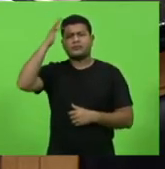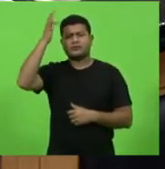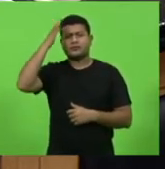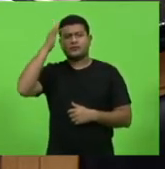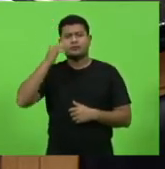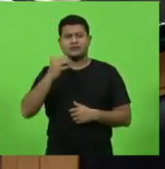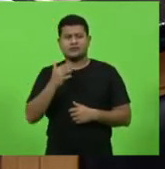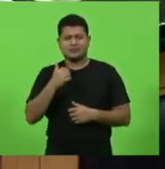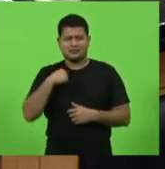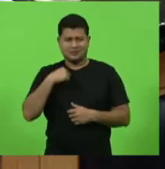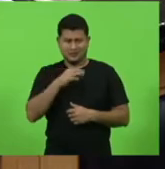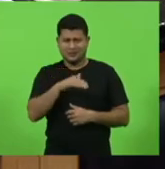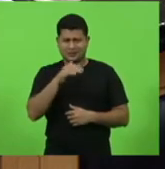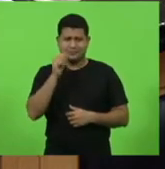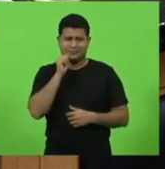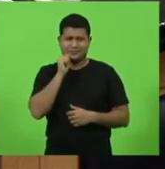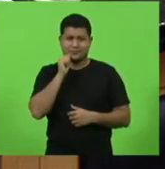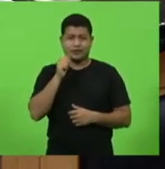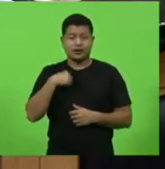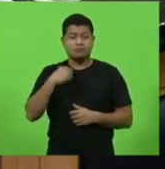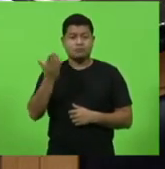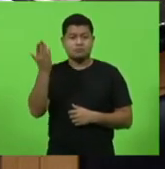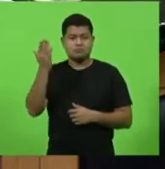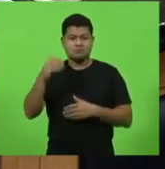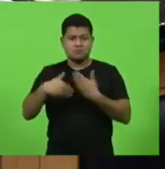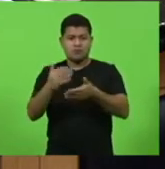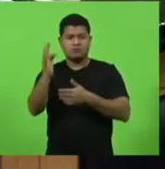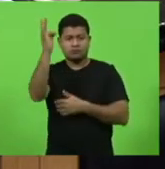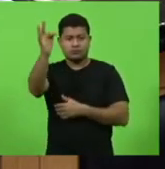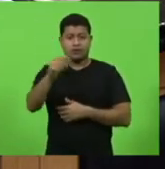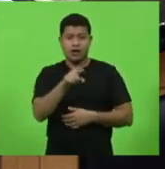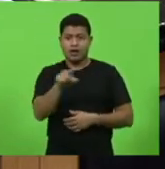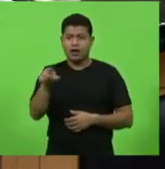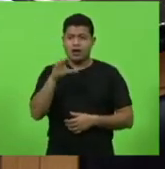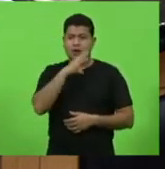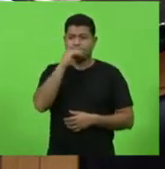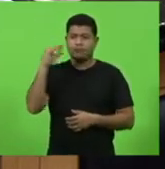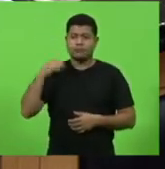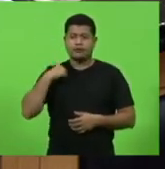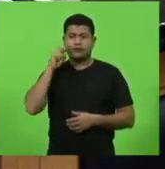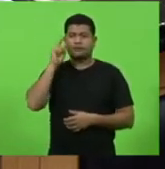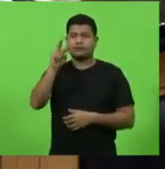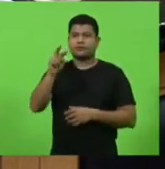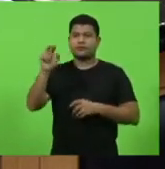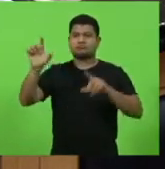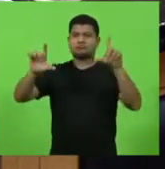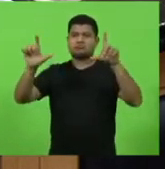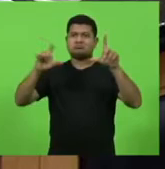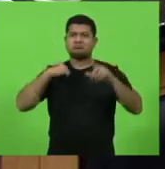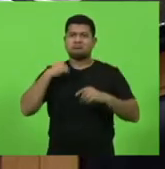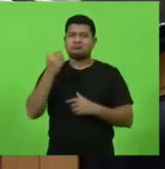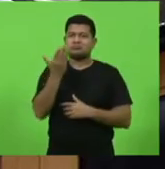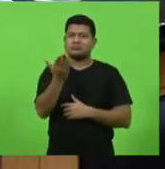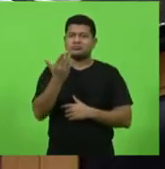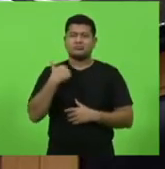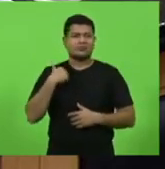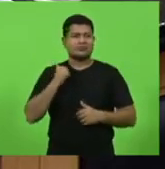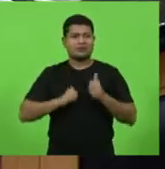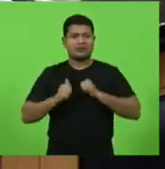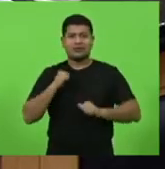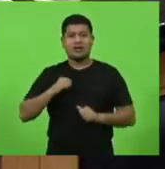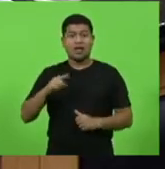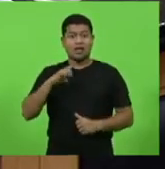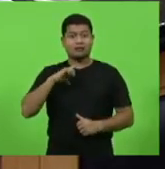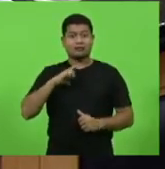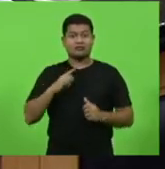for já adulta, quando ela ver essas imagens, né? Que coisa empolgante é, né? Eu que tenho já meus